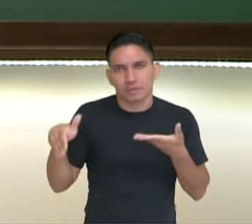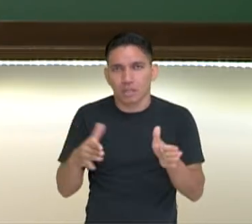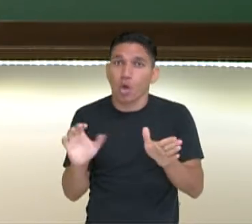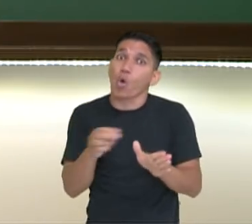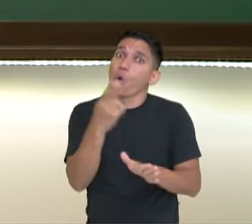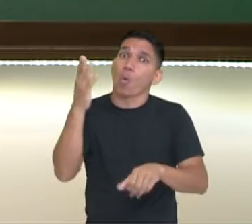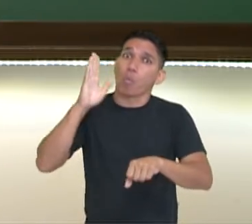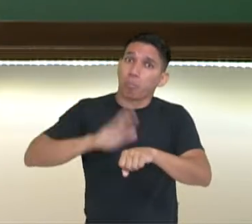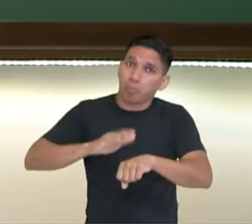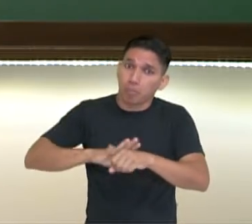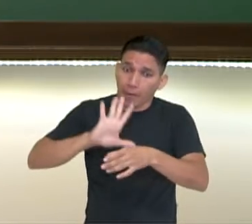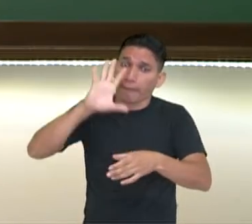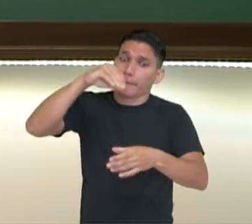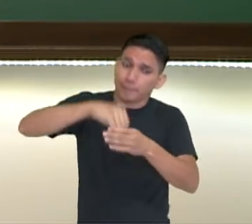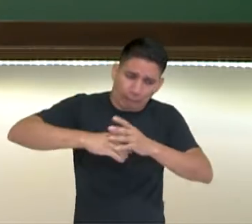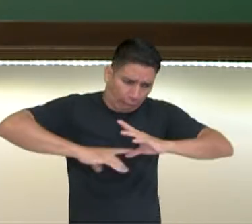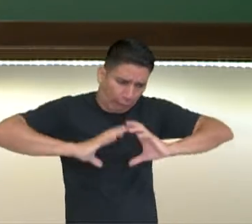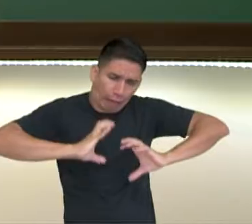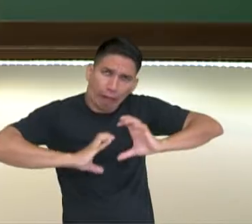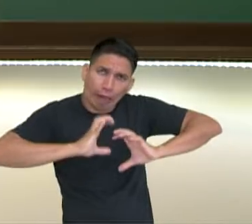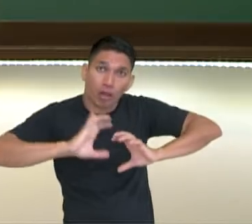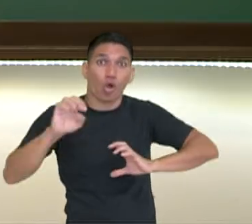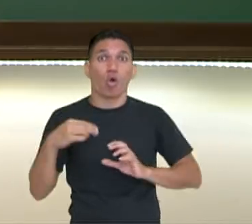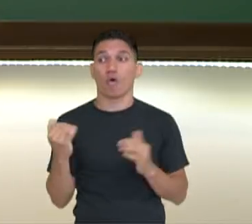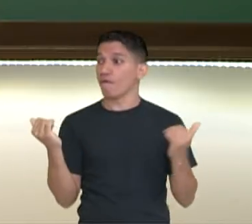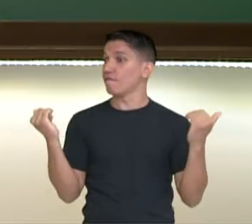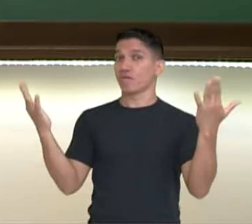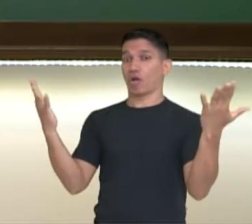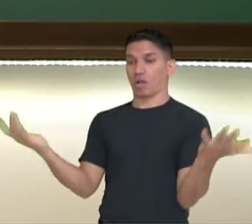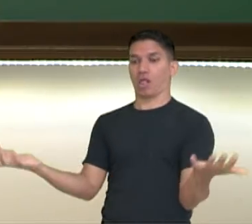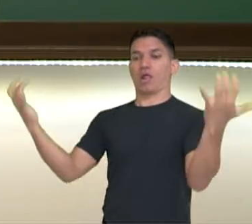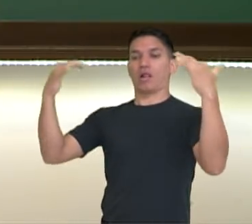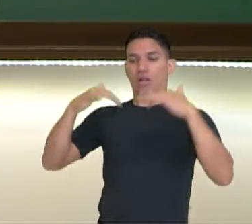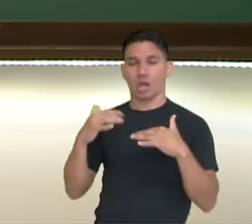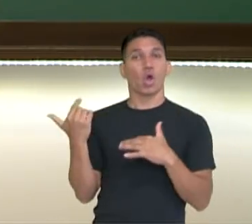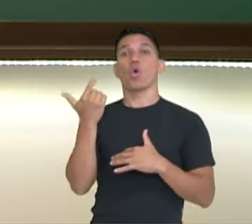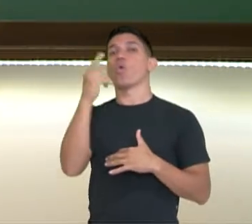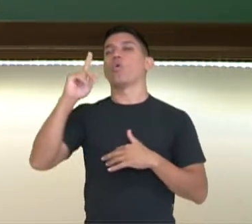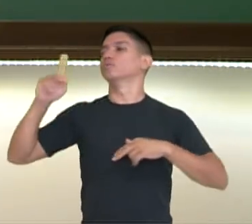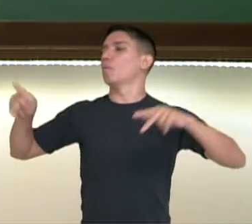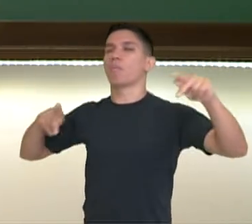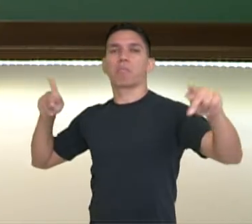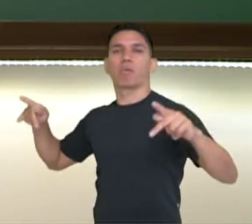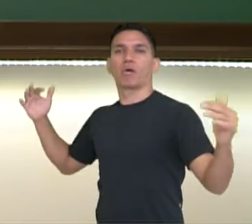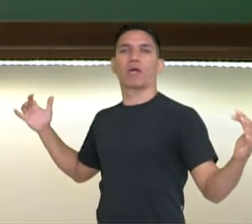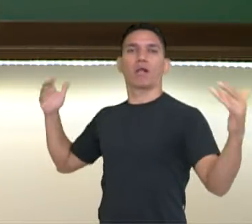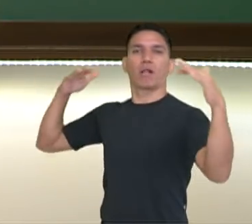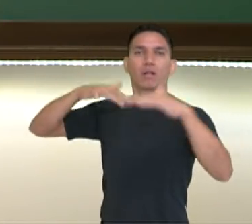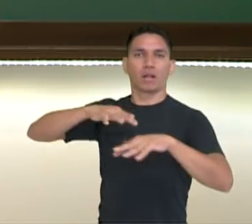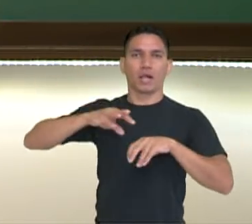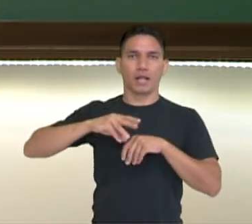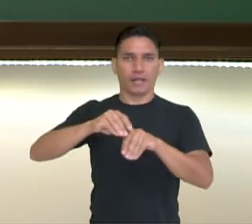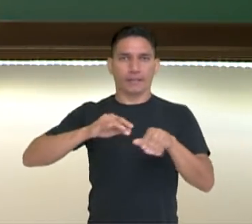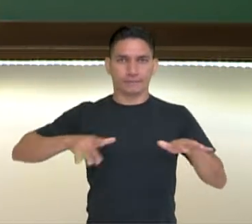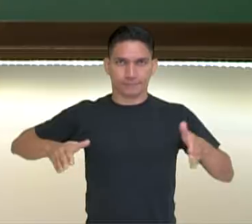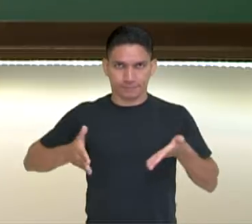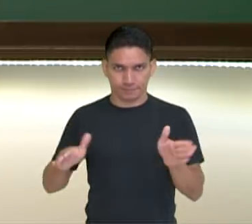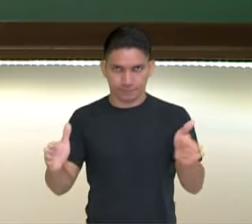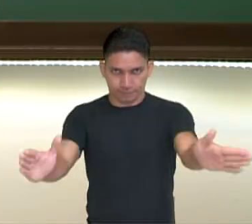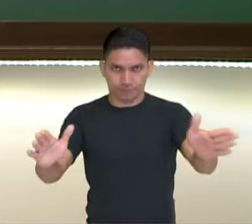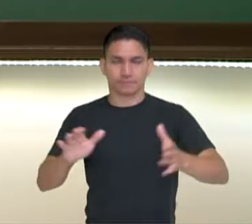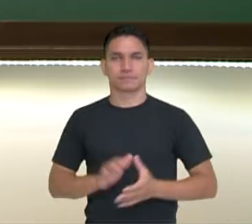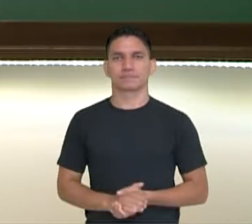internas, ou através também de ataques vindos do estrangeiro, de outros povos que invadiram essa região da